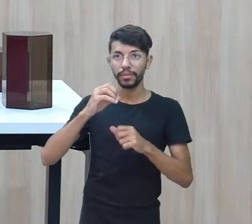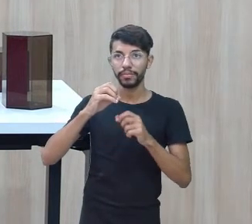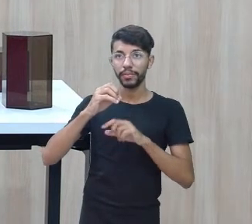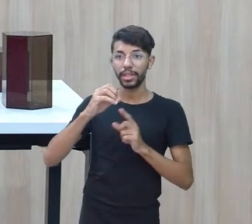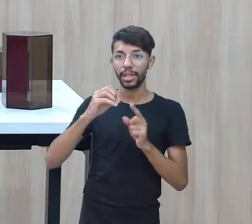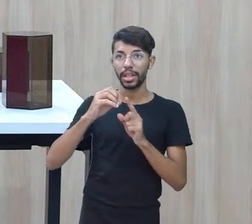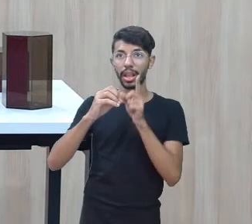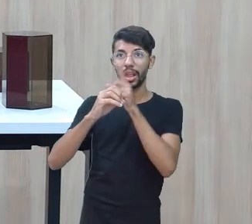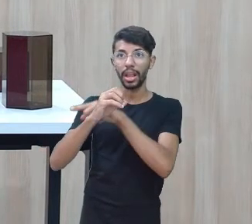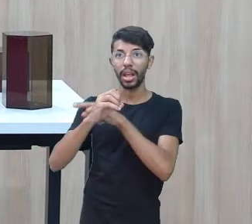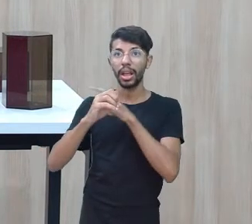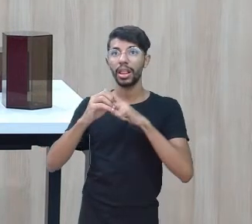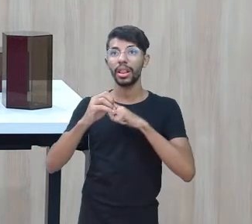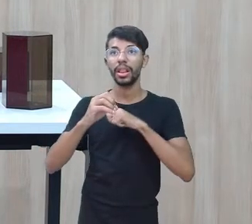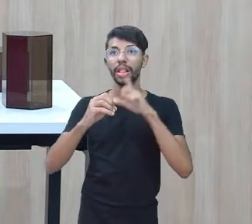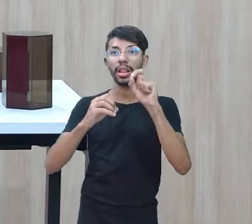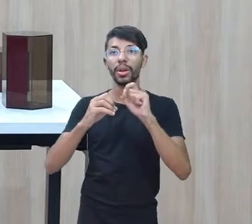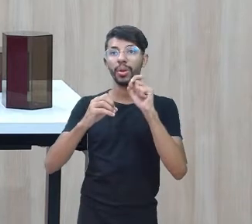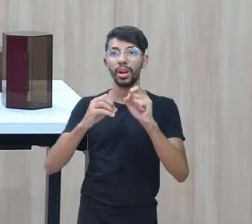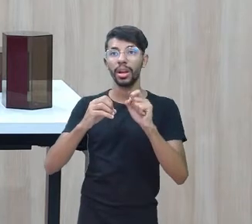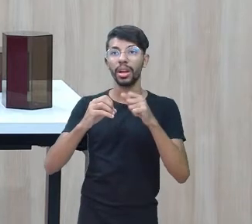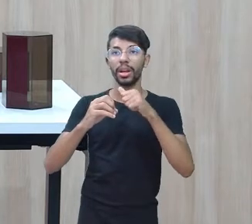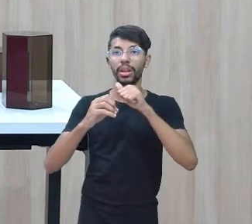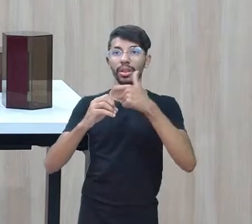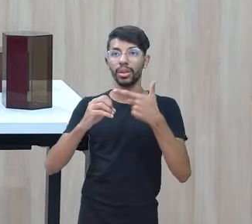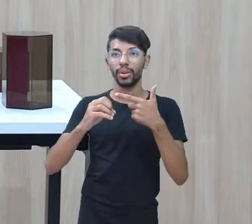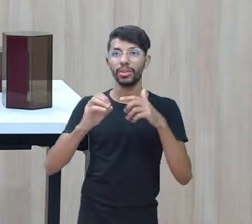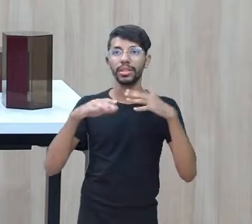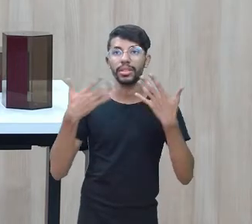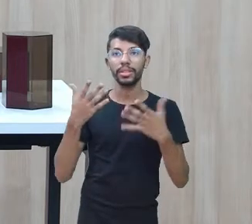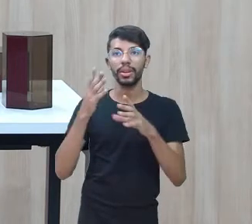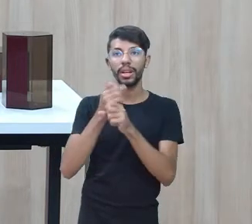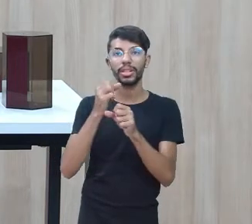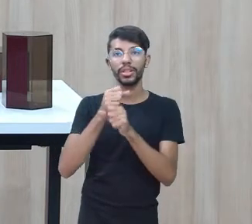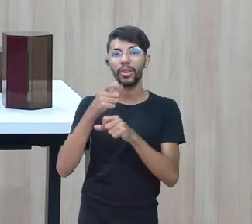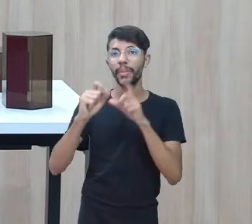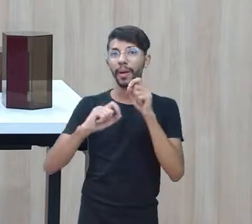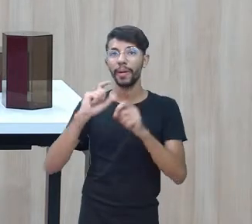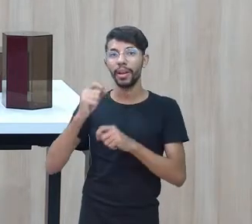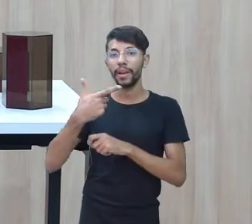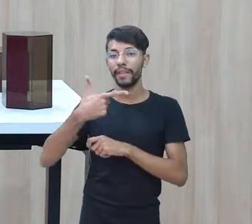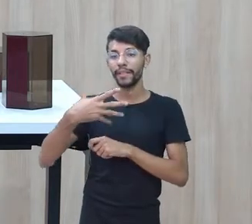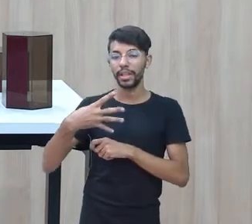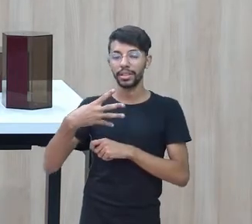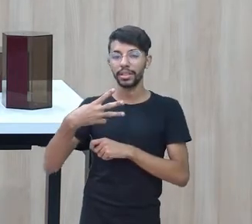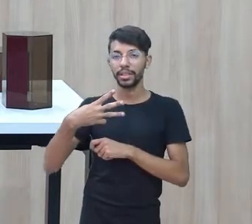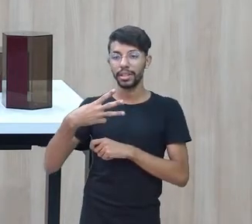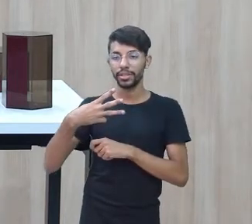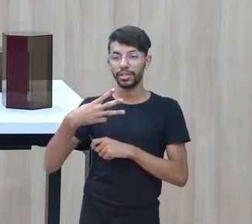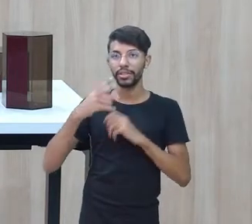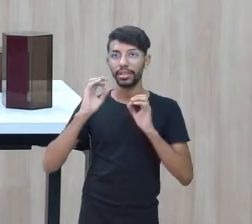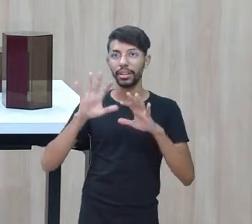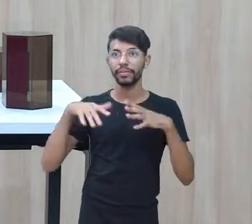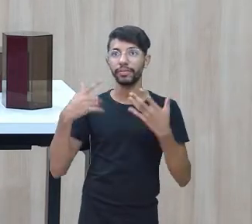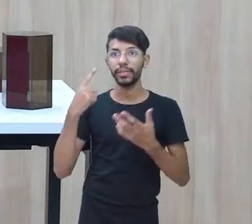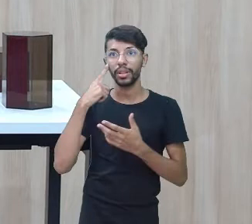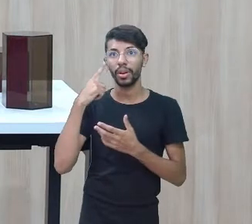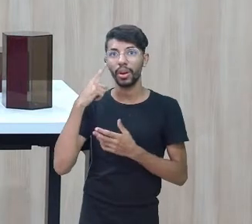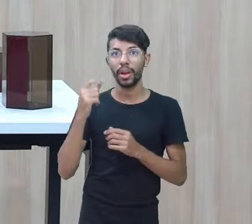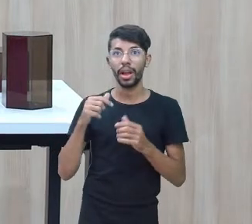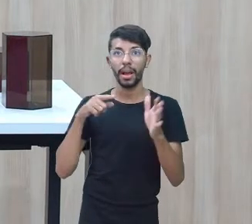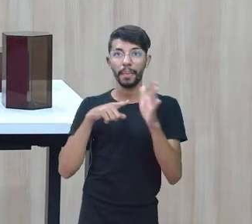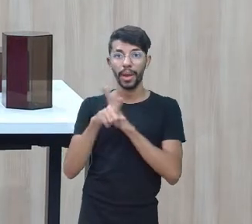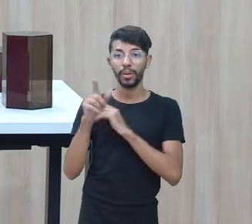eu tenho 12, tá vendo? Então, essa soma aqui vai dar 23. Como a questão pedia a soma de todas